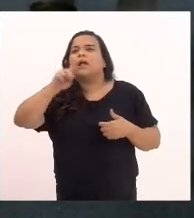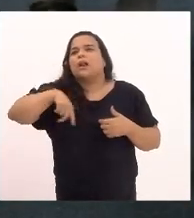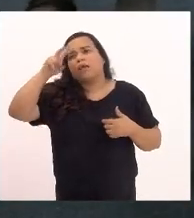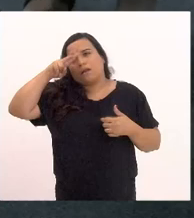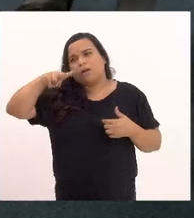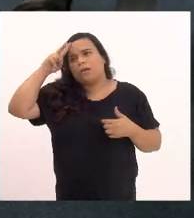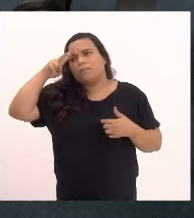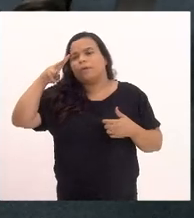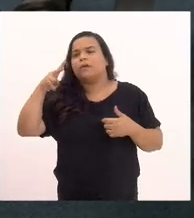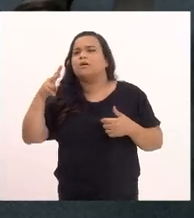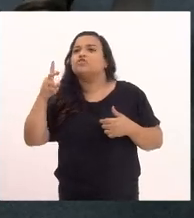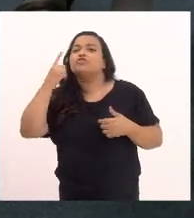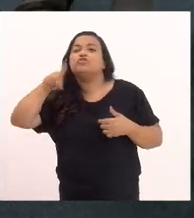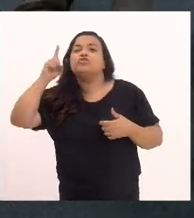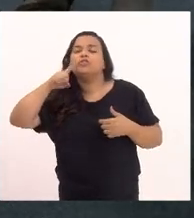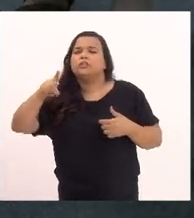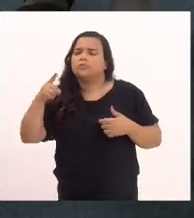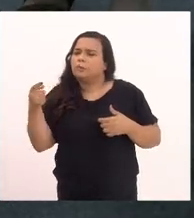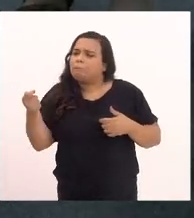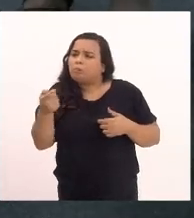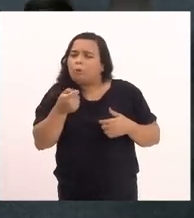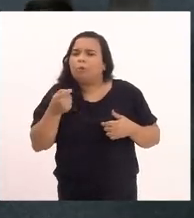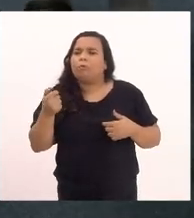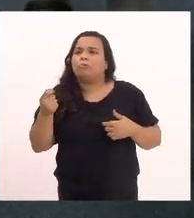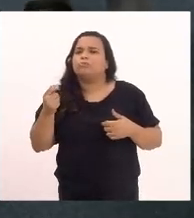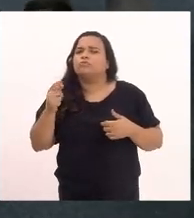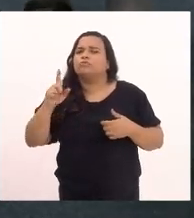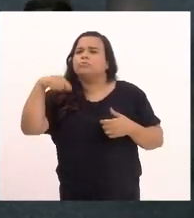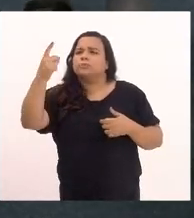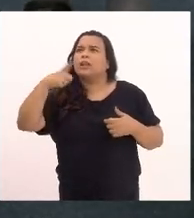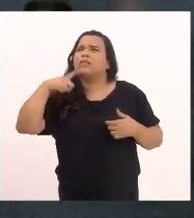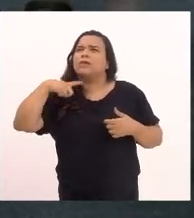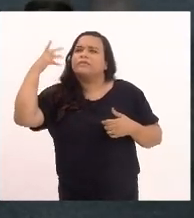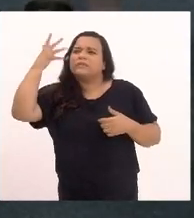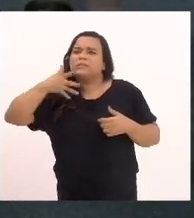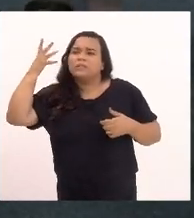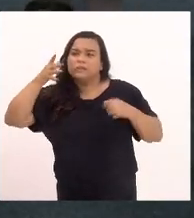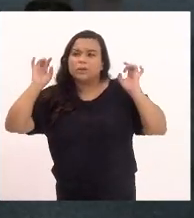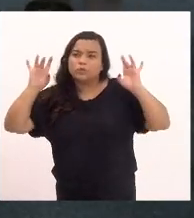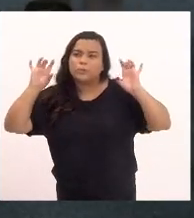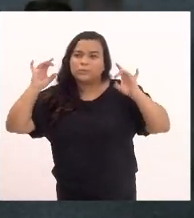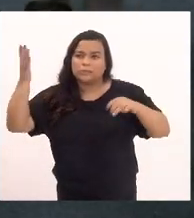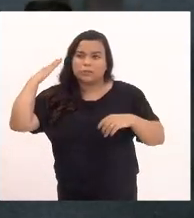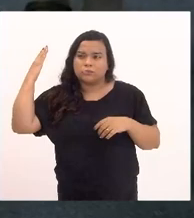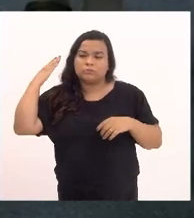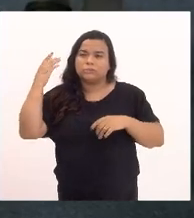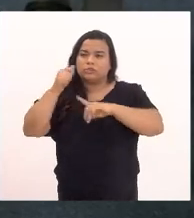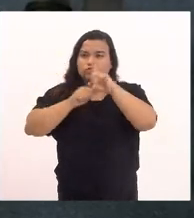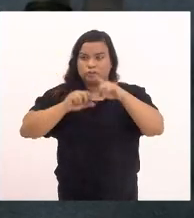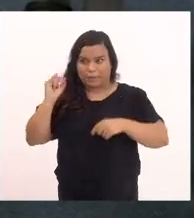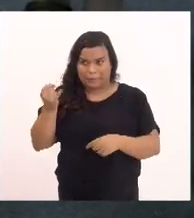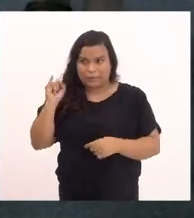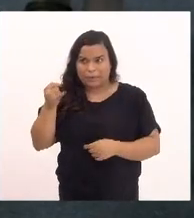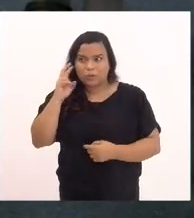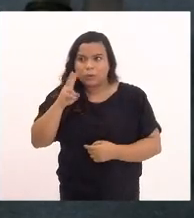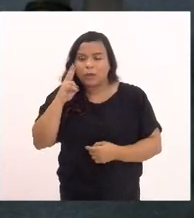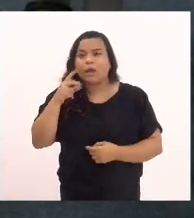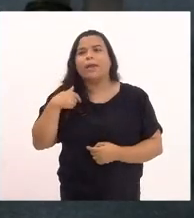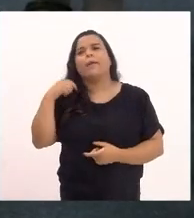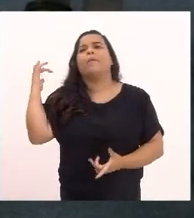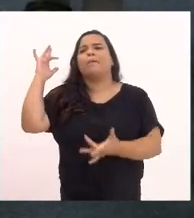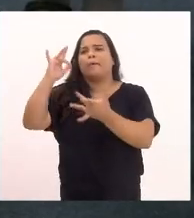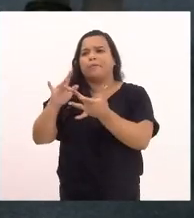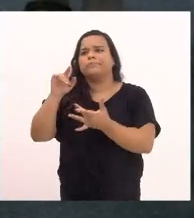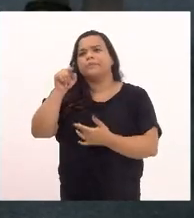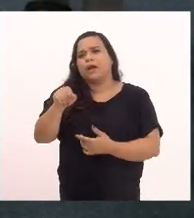depois daquela sessão extraordinária que fizemos aqui em janeiro, eu entrei em contato com Vossa